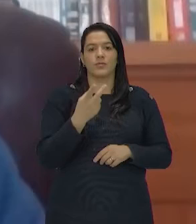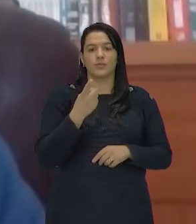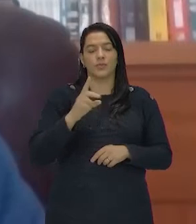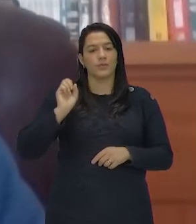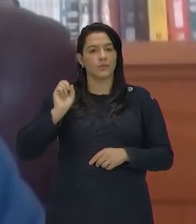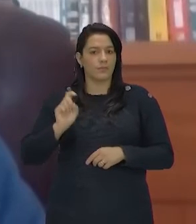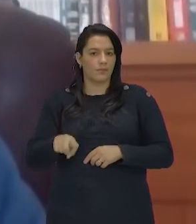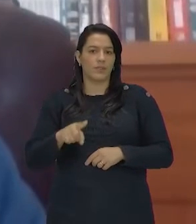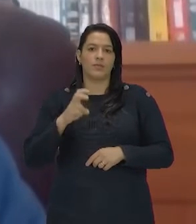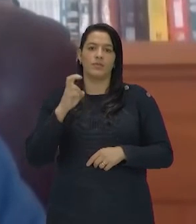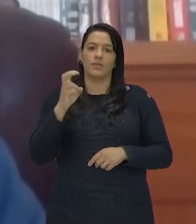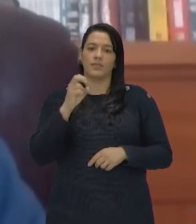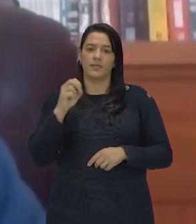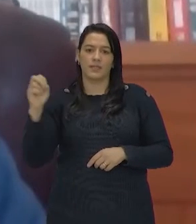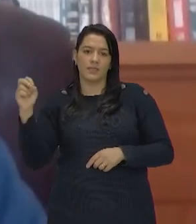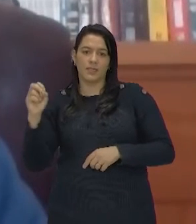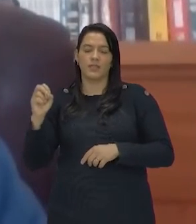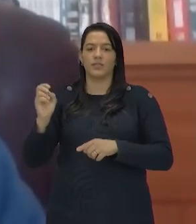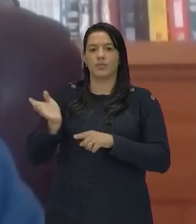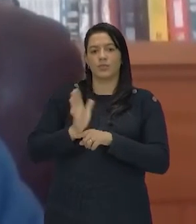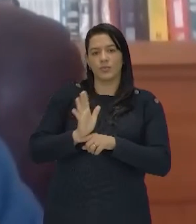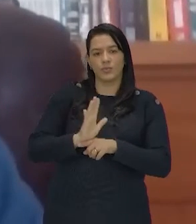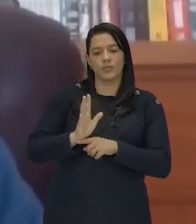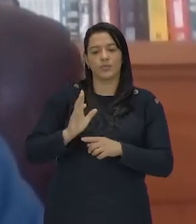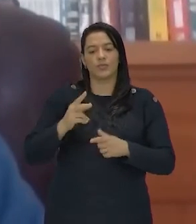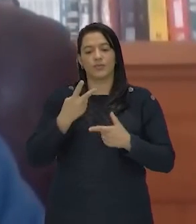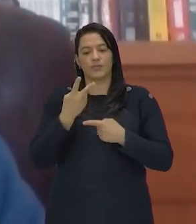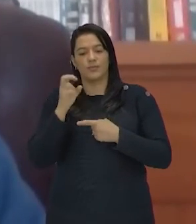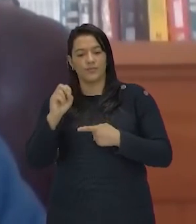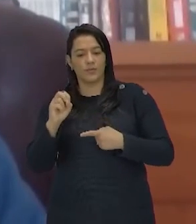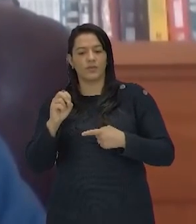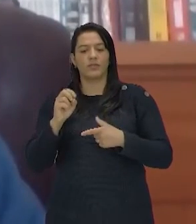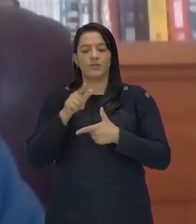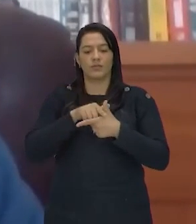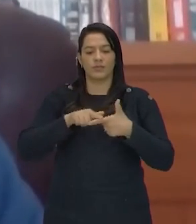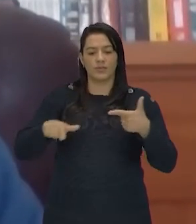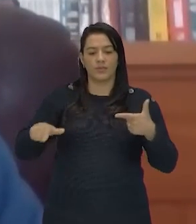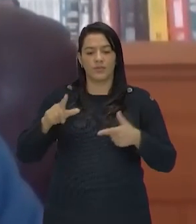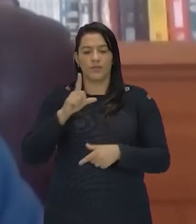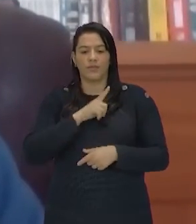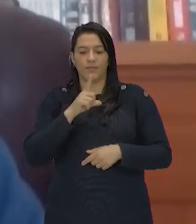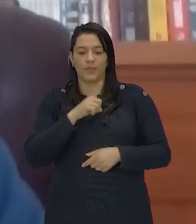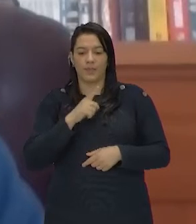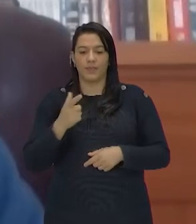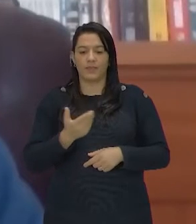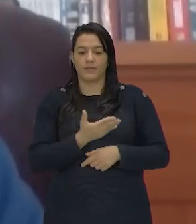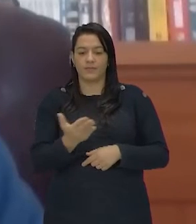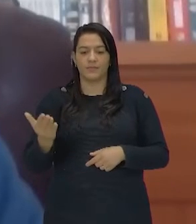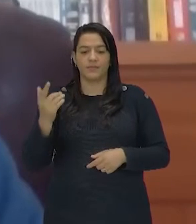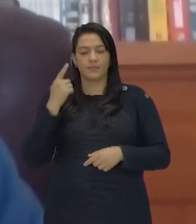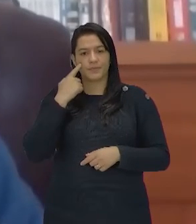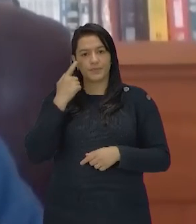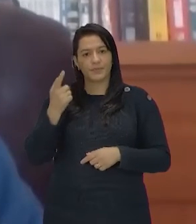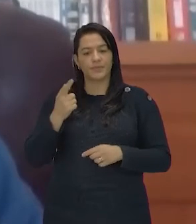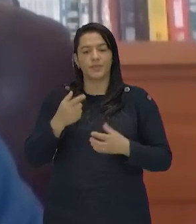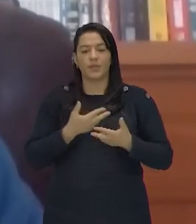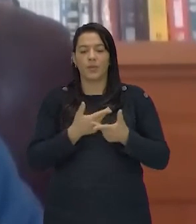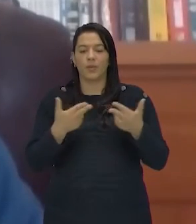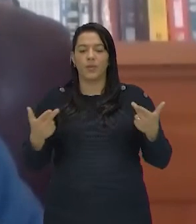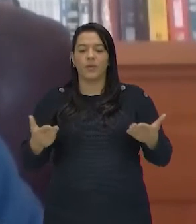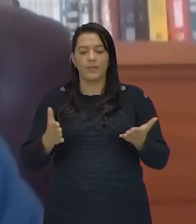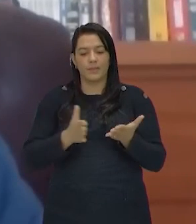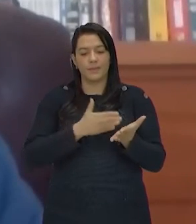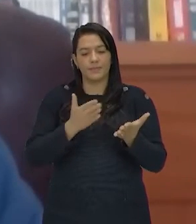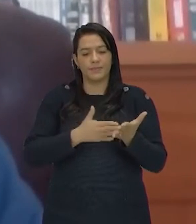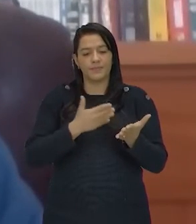multipliquem 12.500 por 20 e vocês vão ter uma noção de mais ou menos quantas